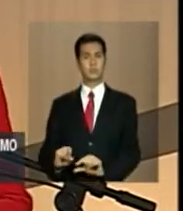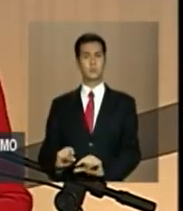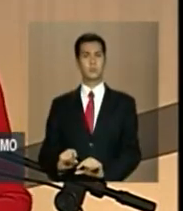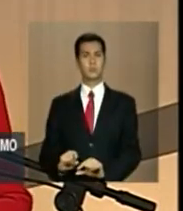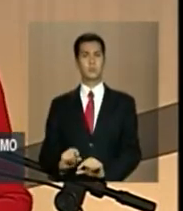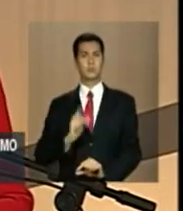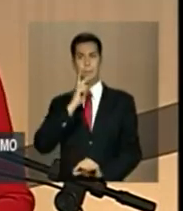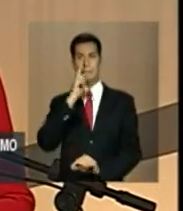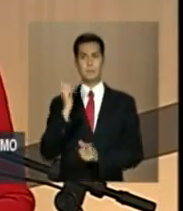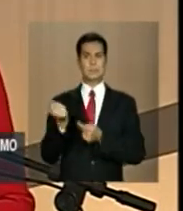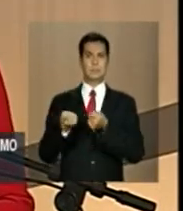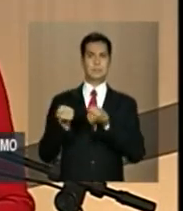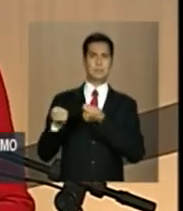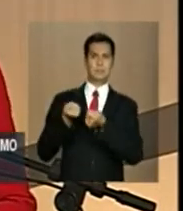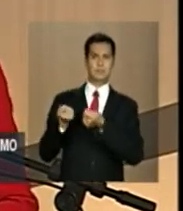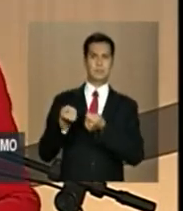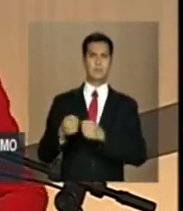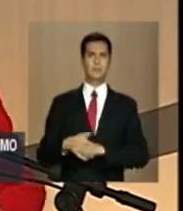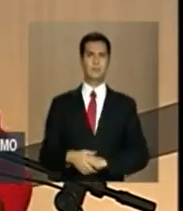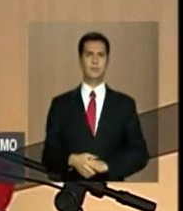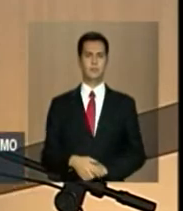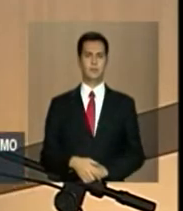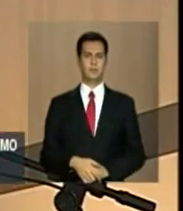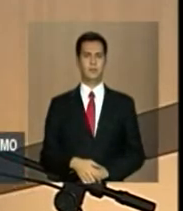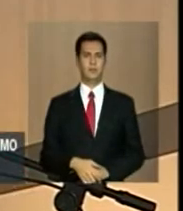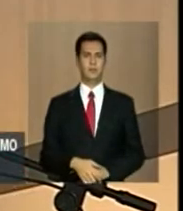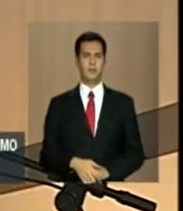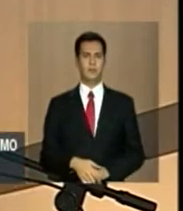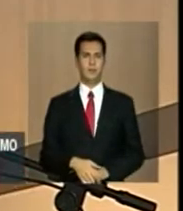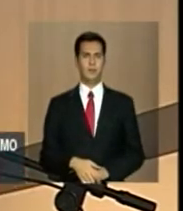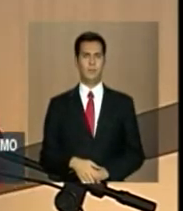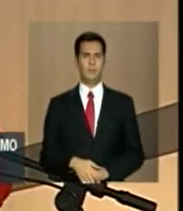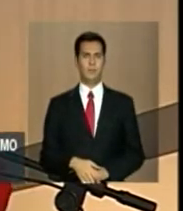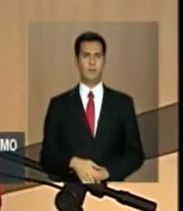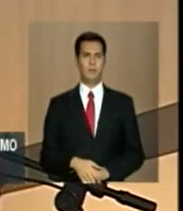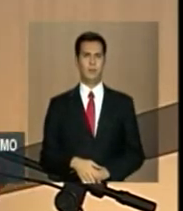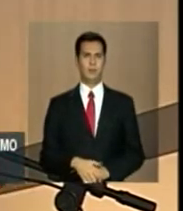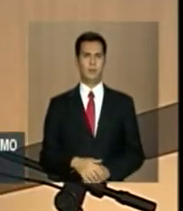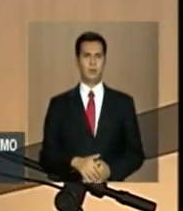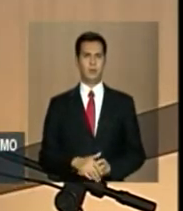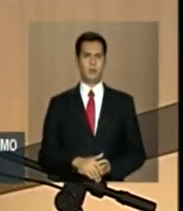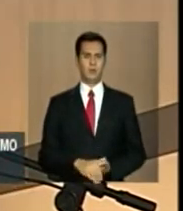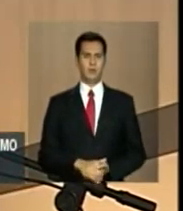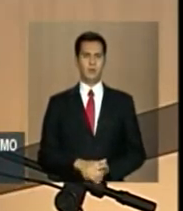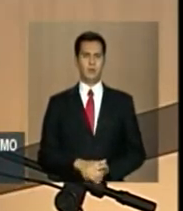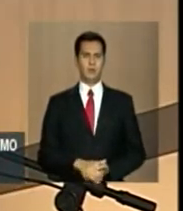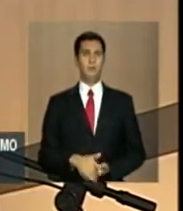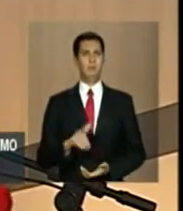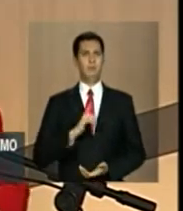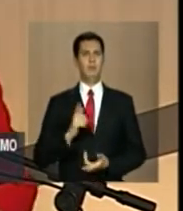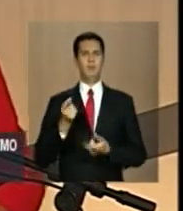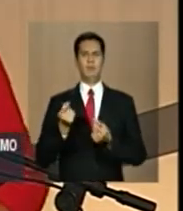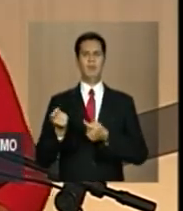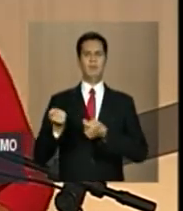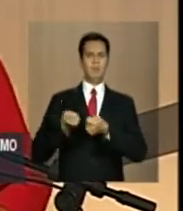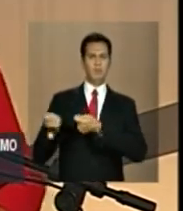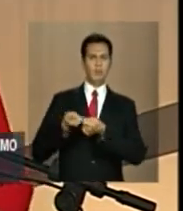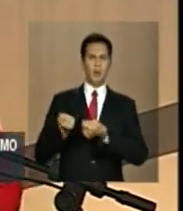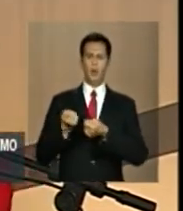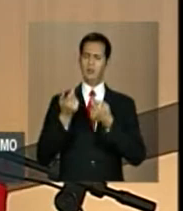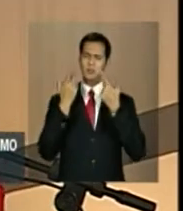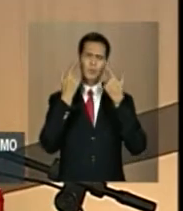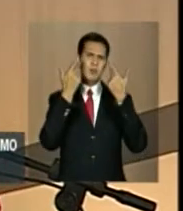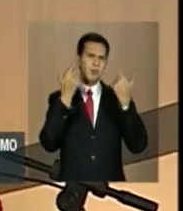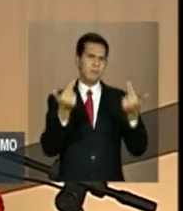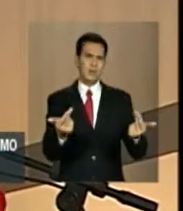em economia, procíclico, ou seja, tem ações de contenção. É normal que seja